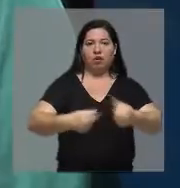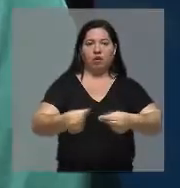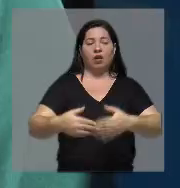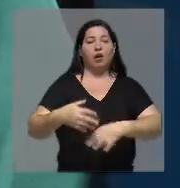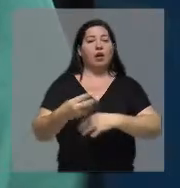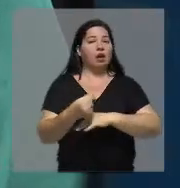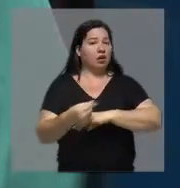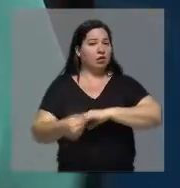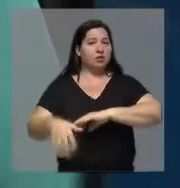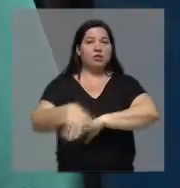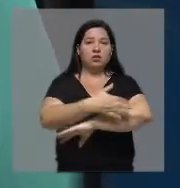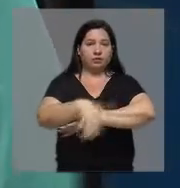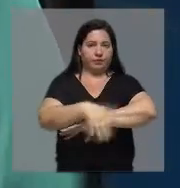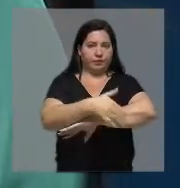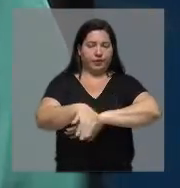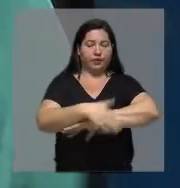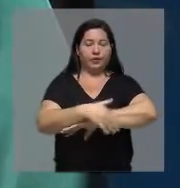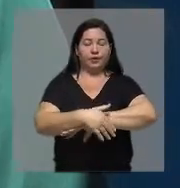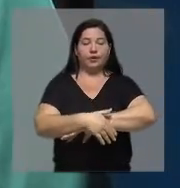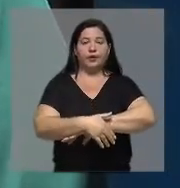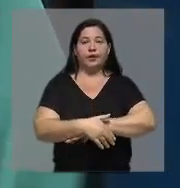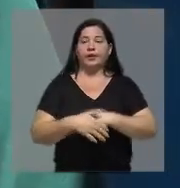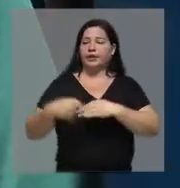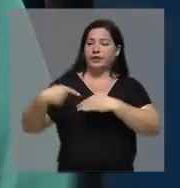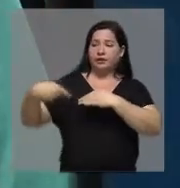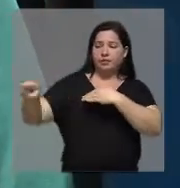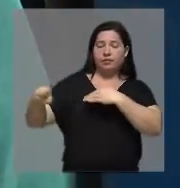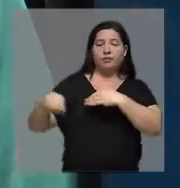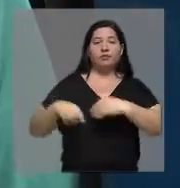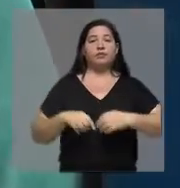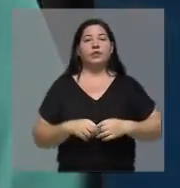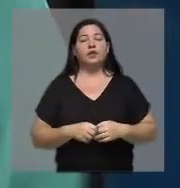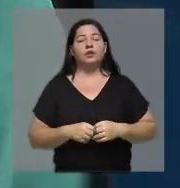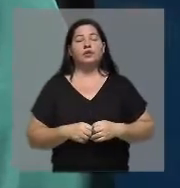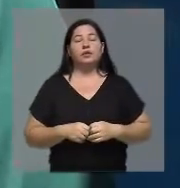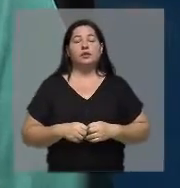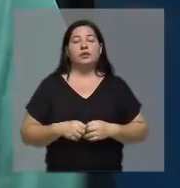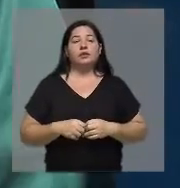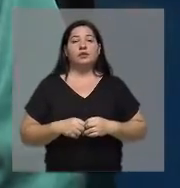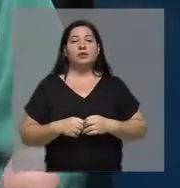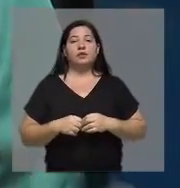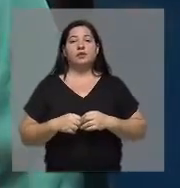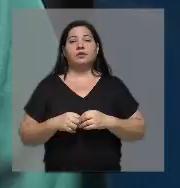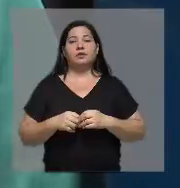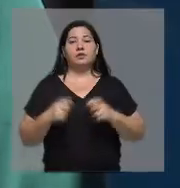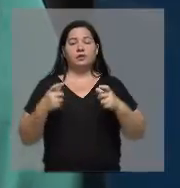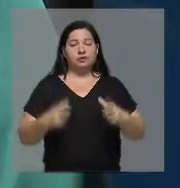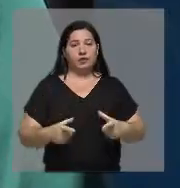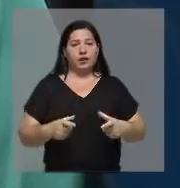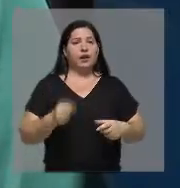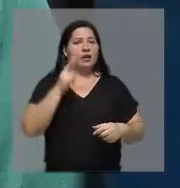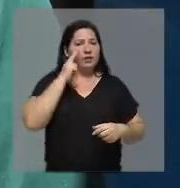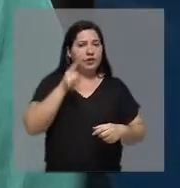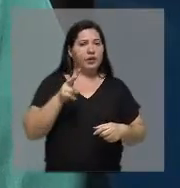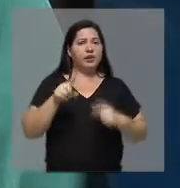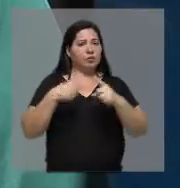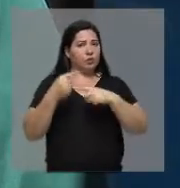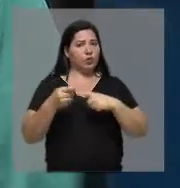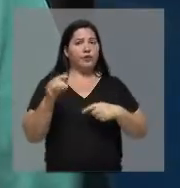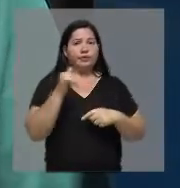né? E aqui embaixo, na parte de baixo do bairro aqui, como vocês vão comprovar depois filmando